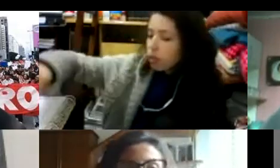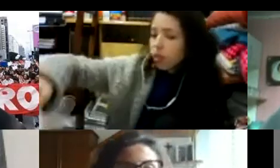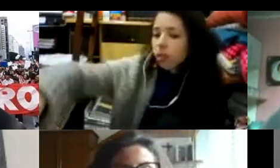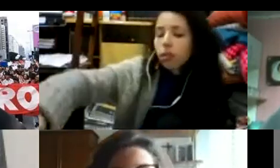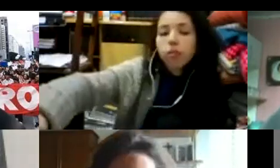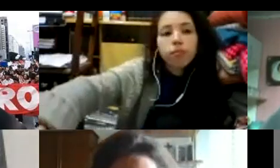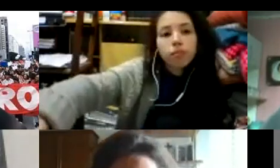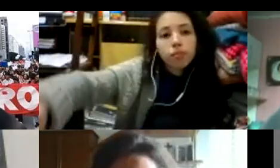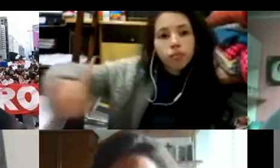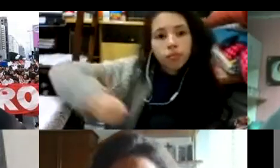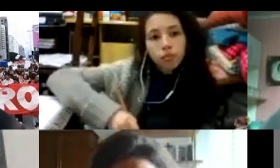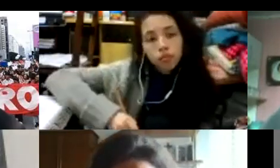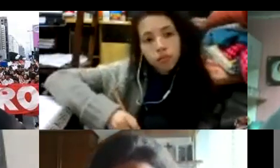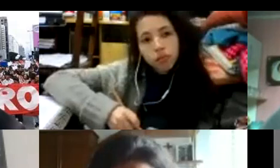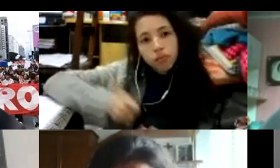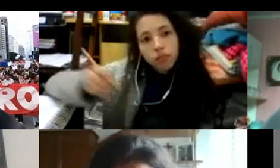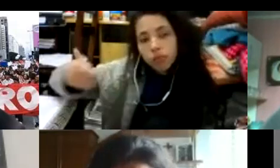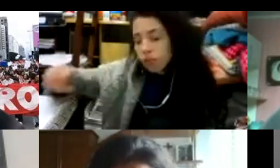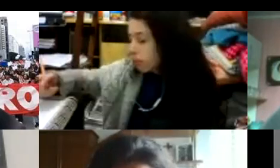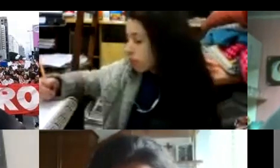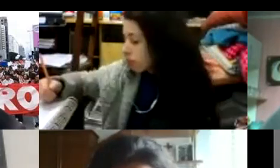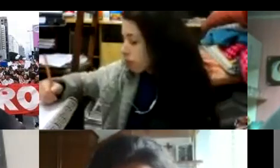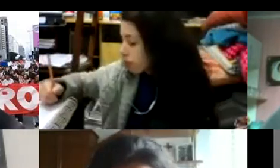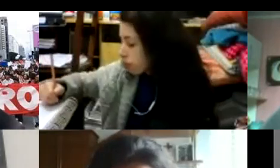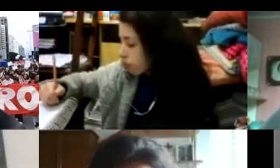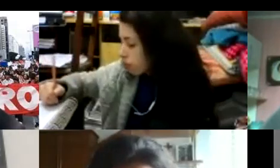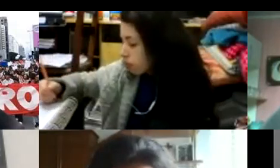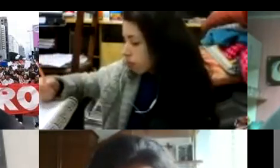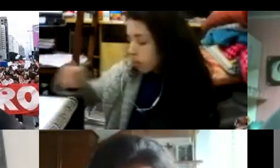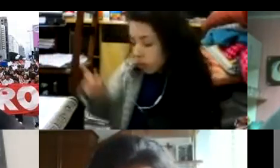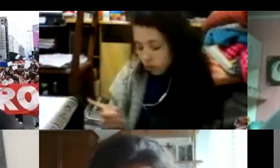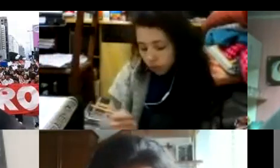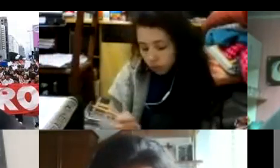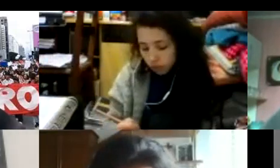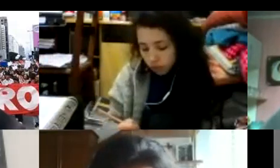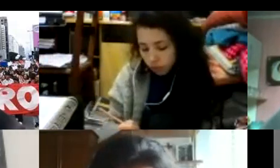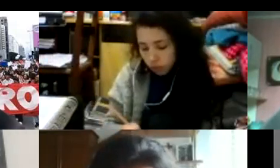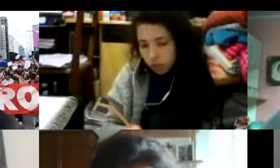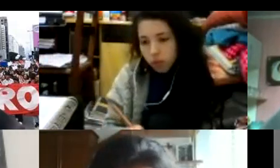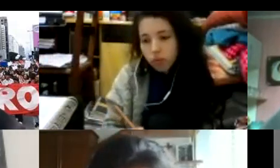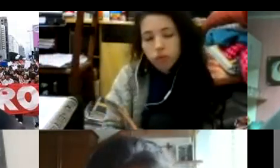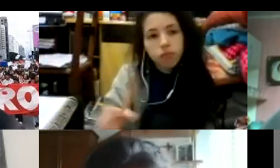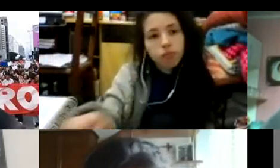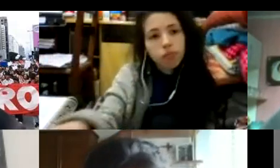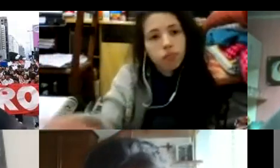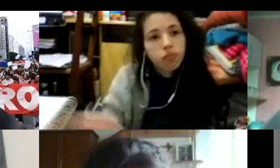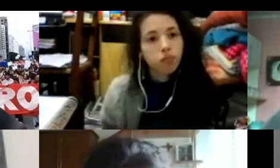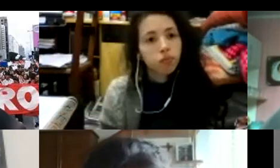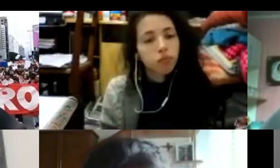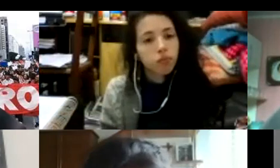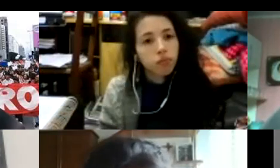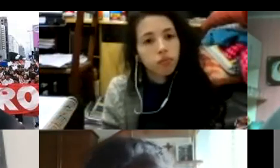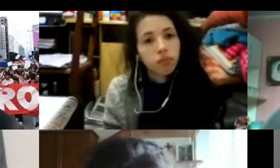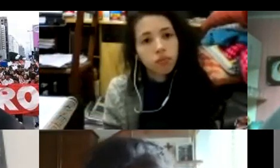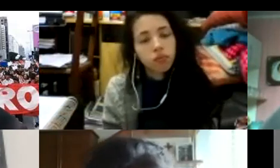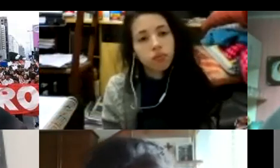Se você não é gay, como é que você pode tomar o lugar de fala de quem está falando o lugar de fala gay?